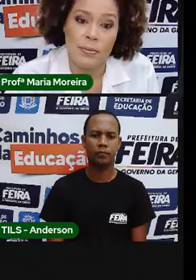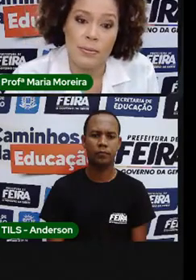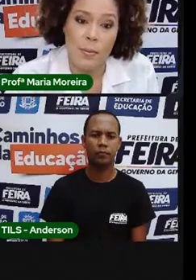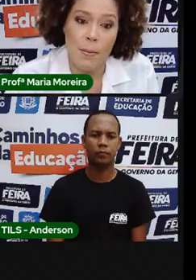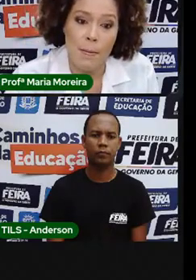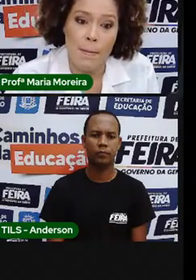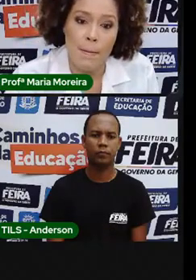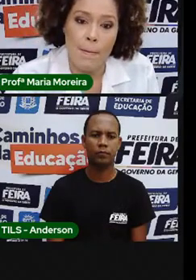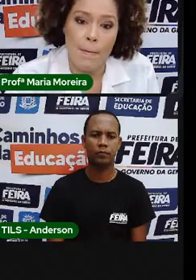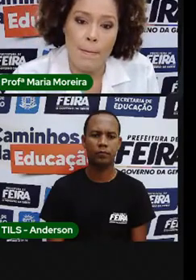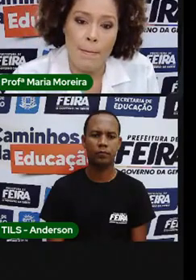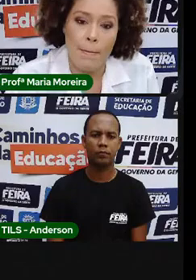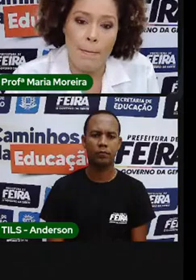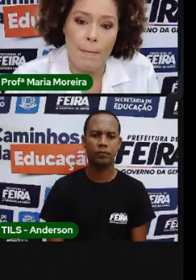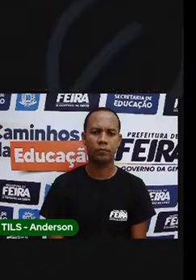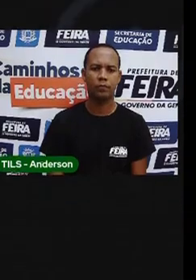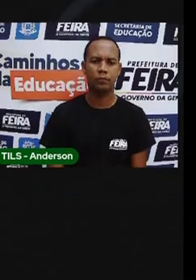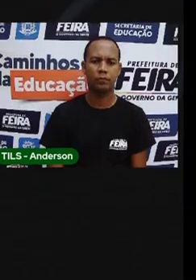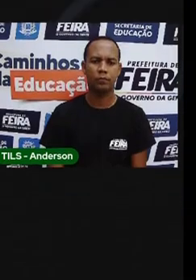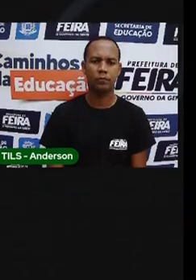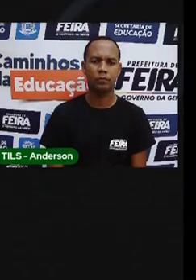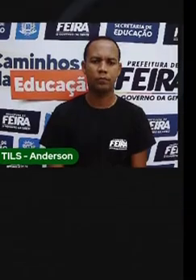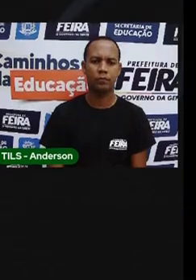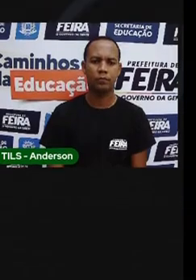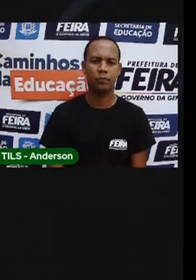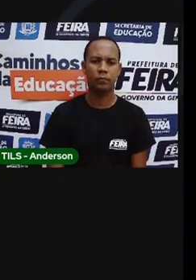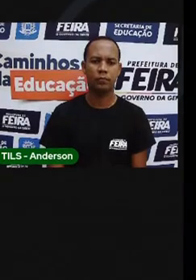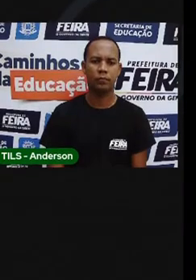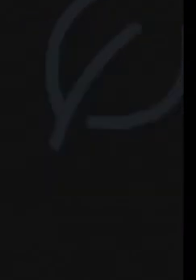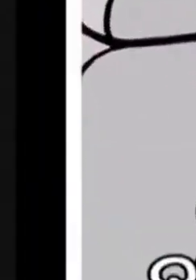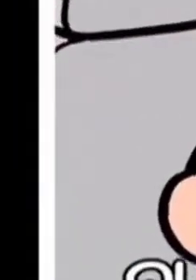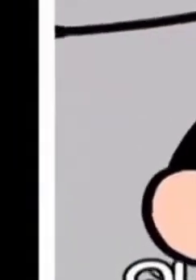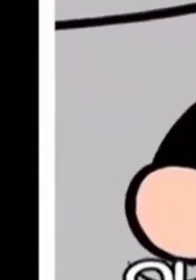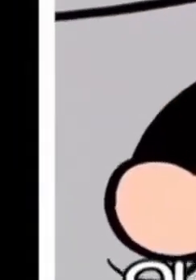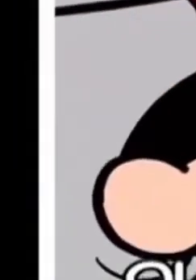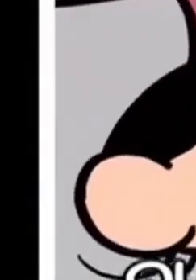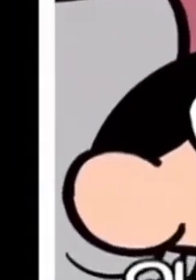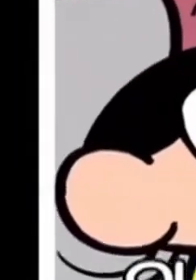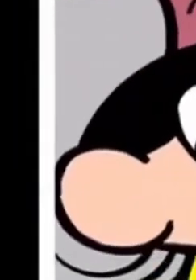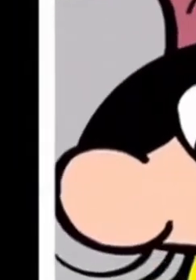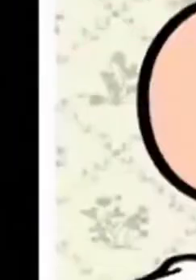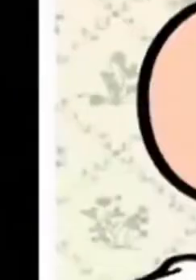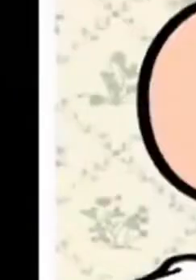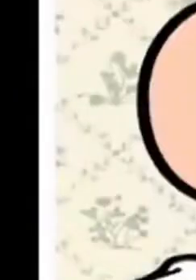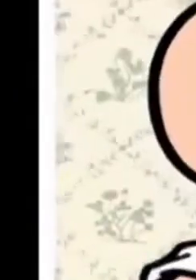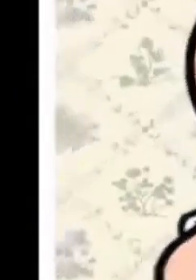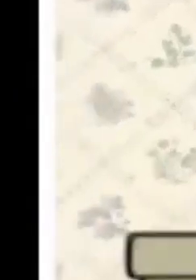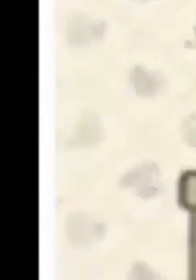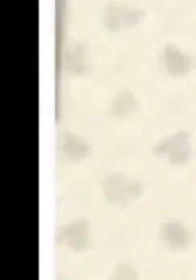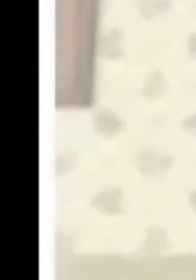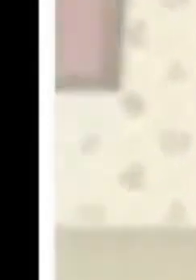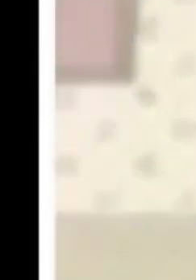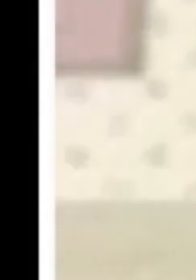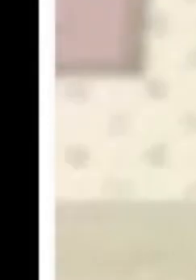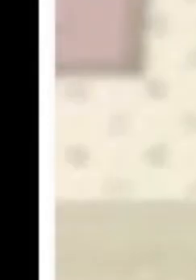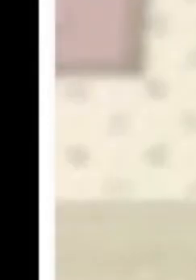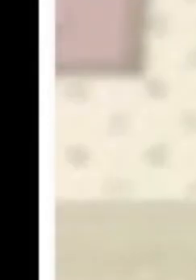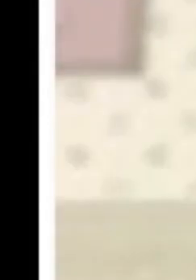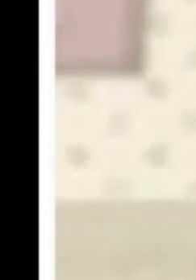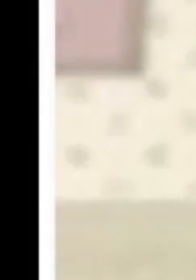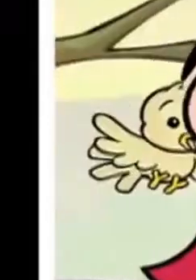preciso parar de jogar lixo no chão. Lixo a gente tem que jogar lá na lixeira, faça a sua boa